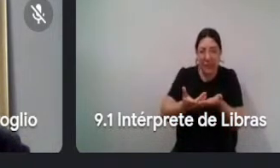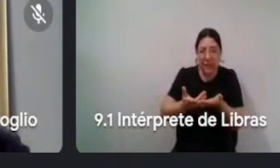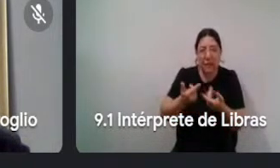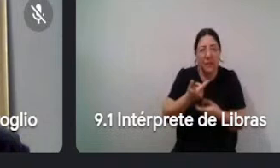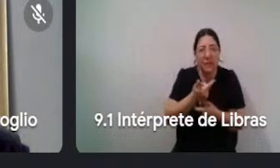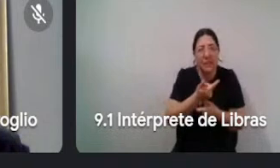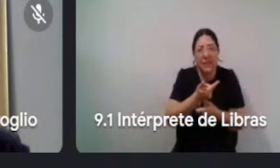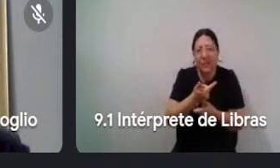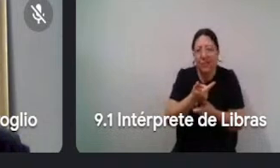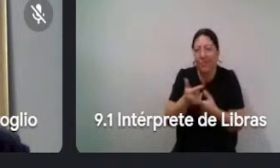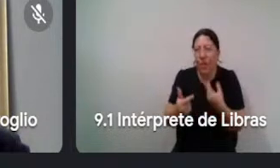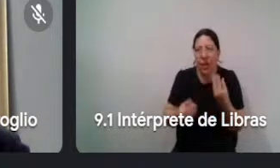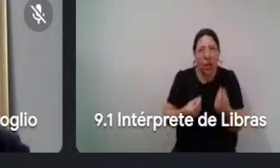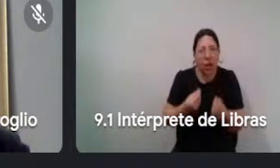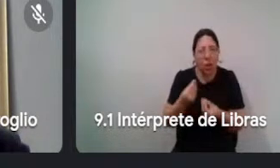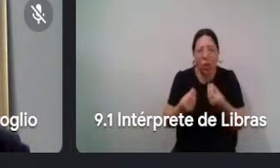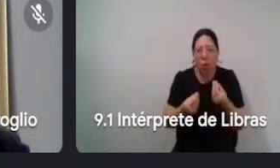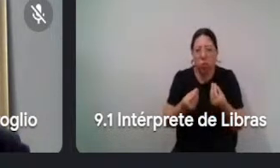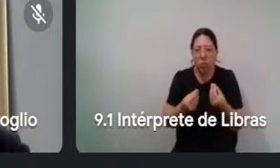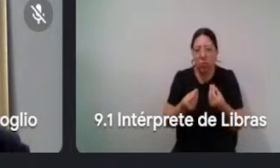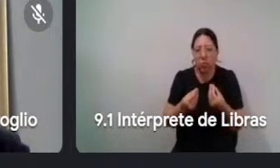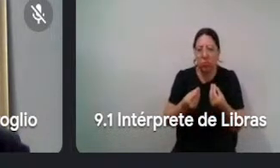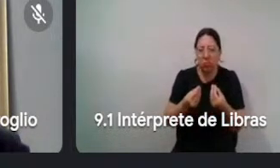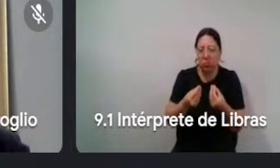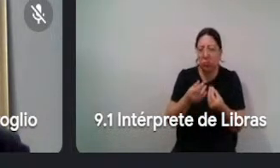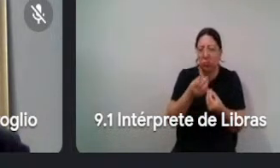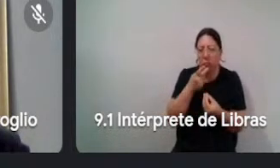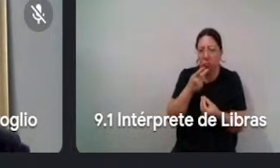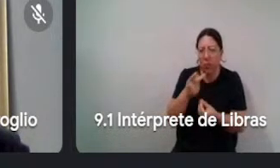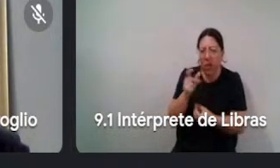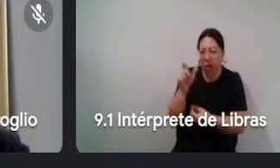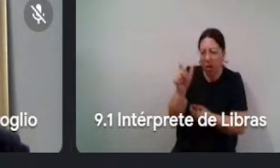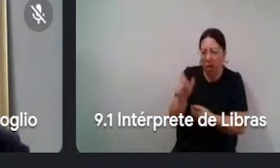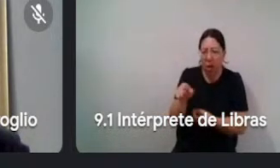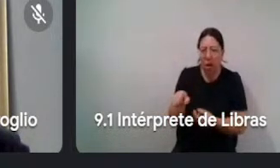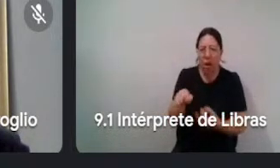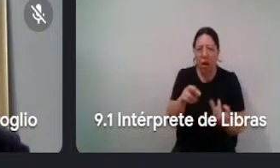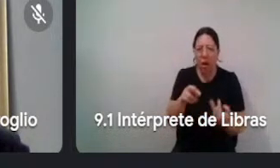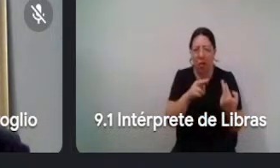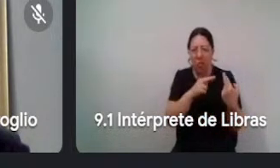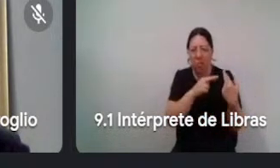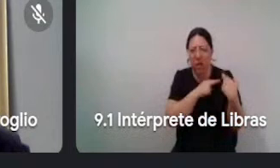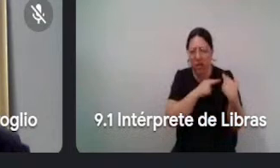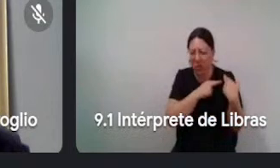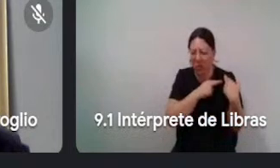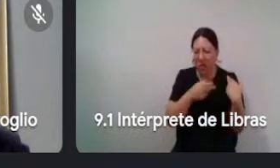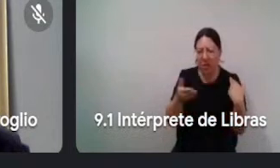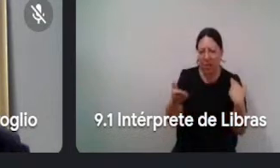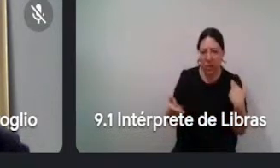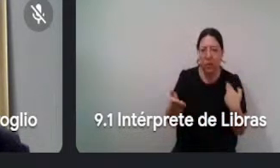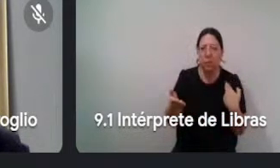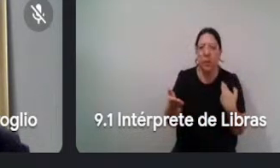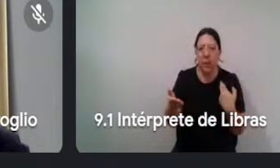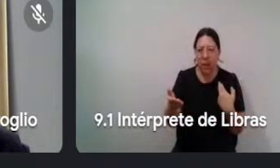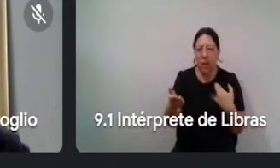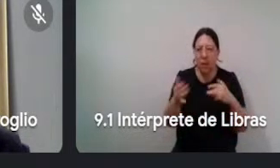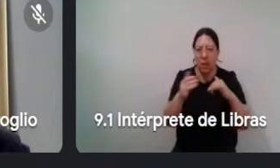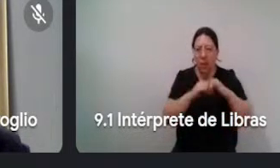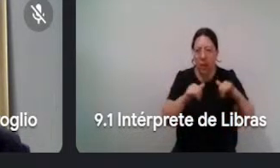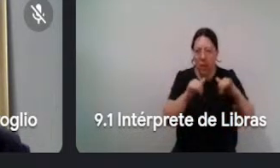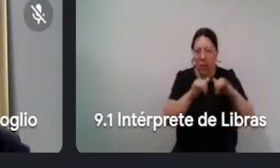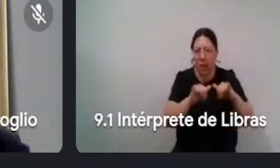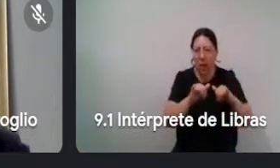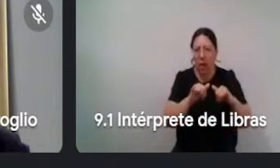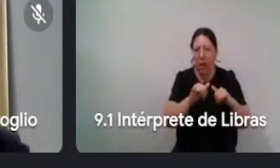é possível a responsabilização pela prática do ilícito eleitoral, visto que a condenação não pode ser amparada